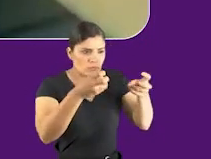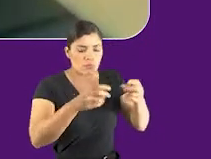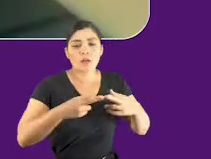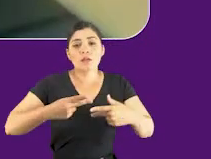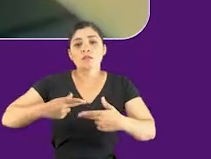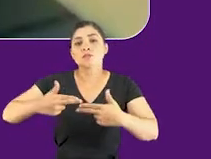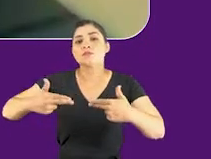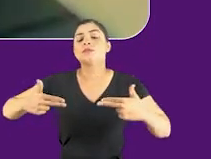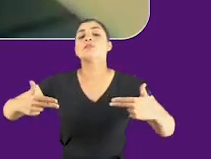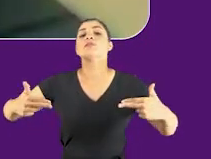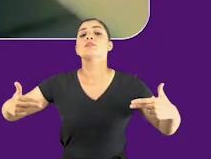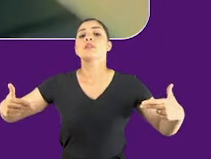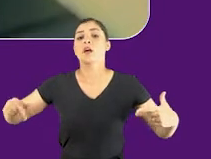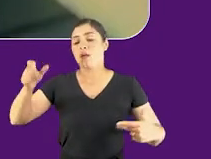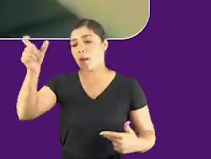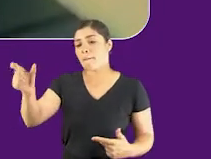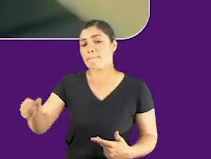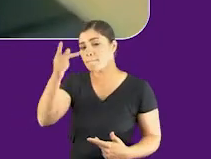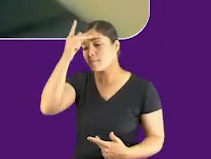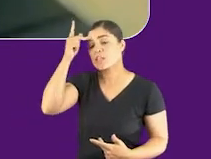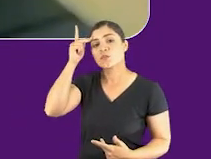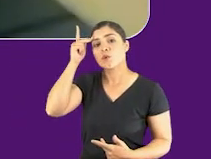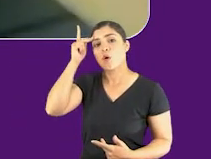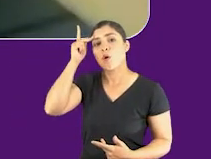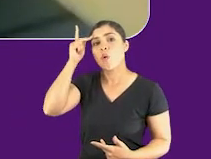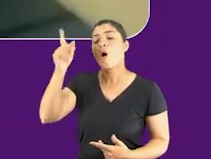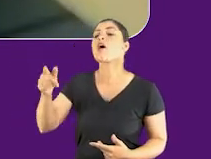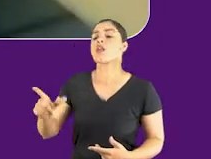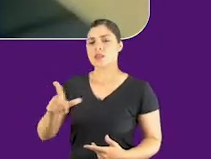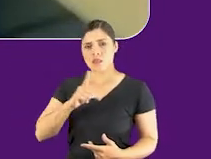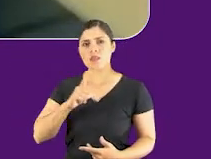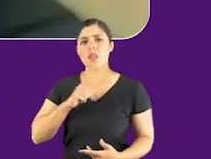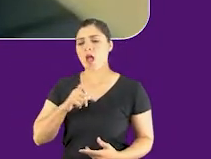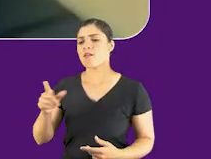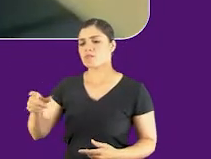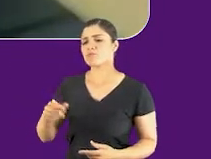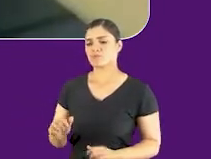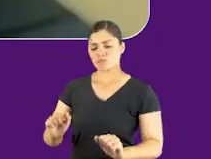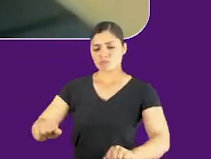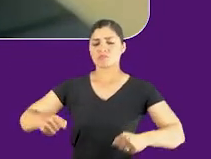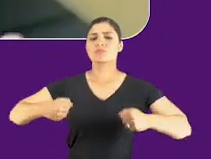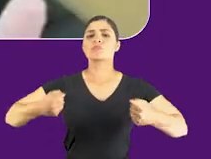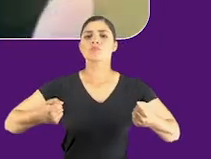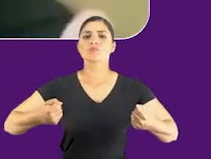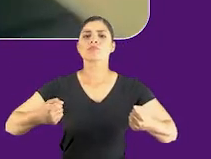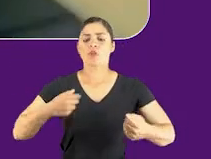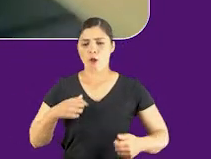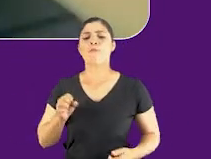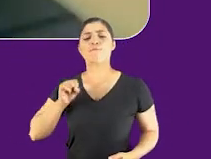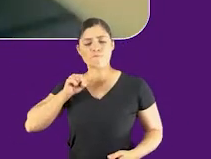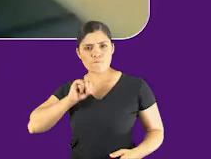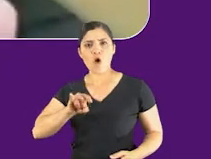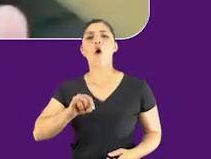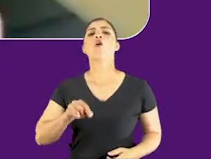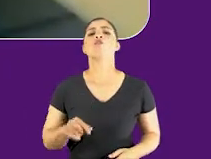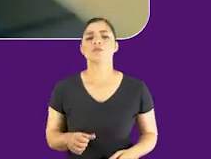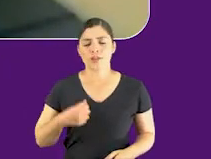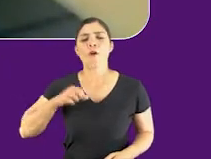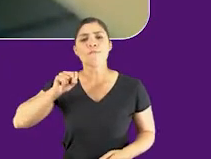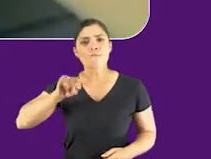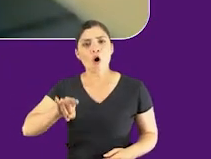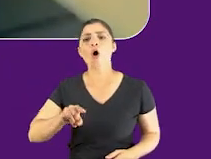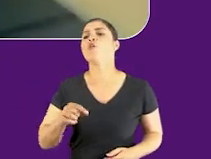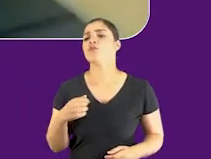uma diversidade absoluta no que nós tenhamos mais pessoas que tenham essa atitude de fazer a diferença